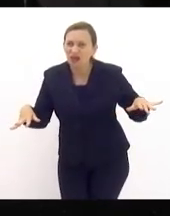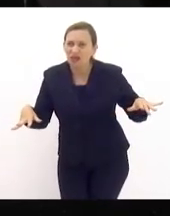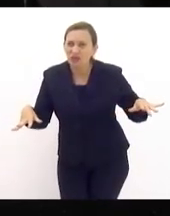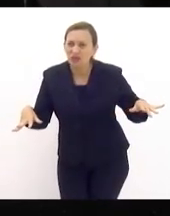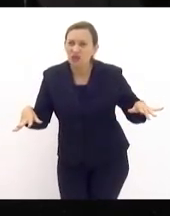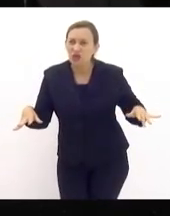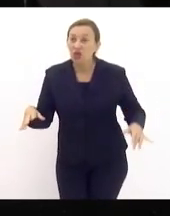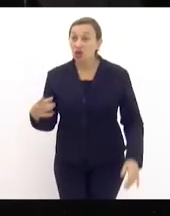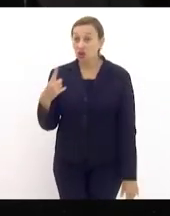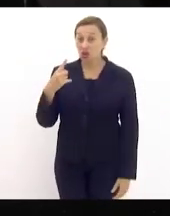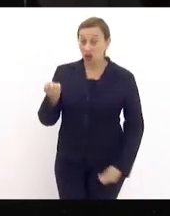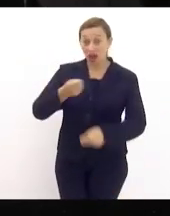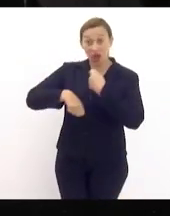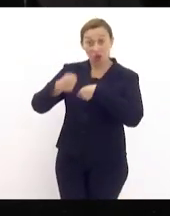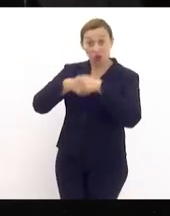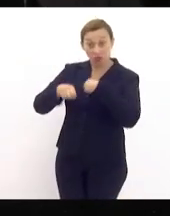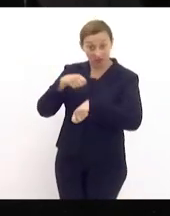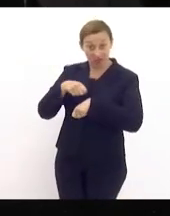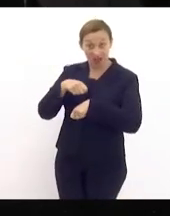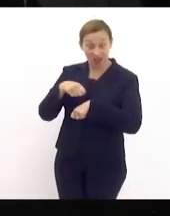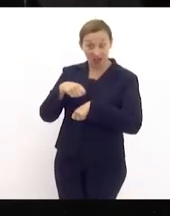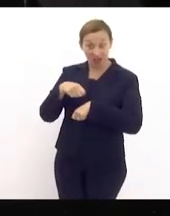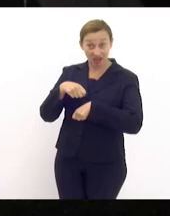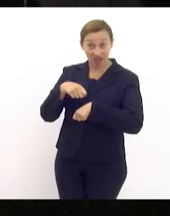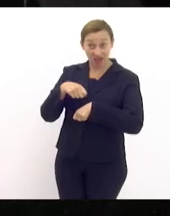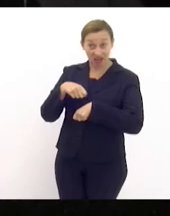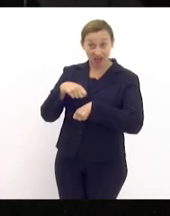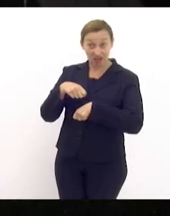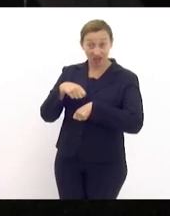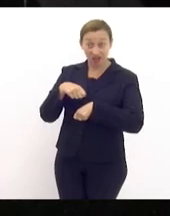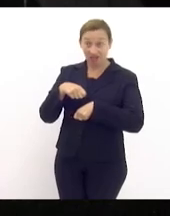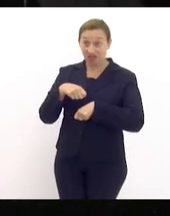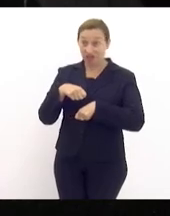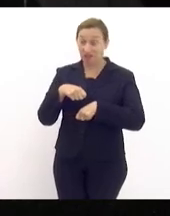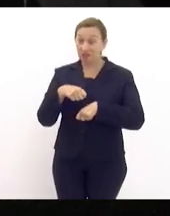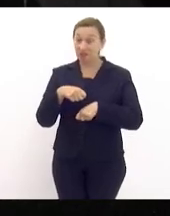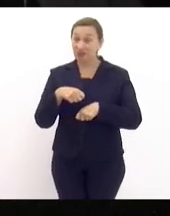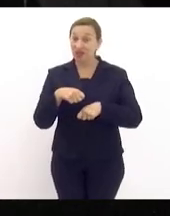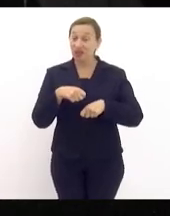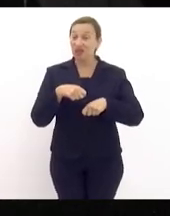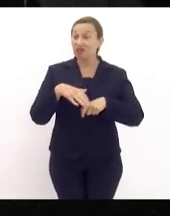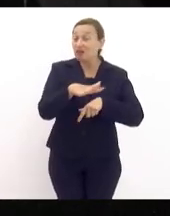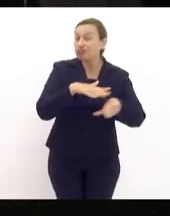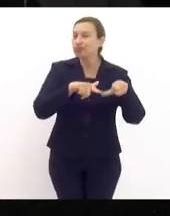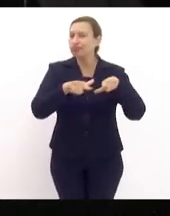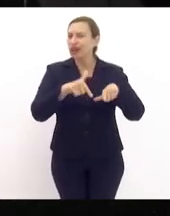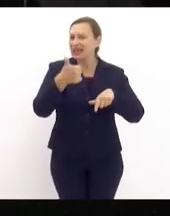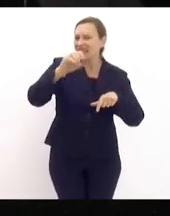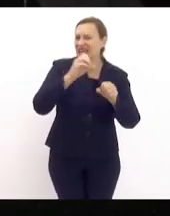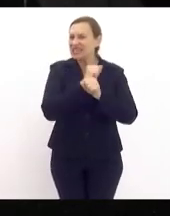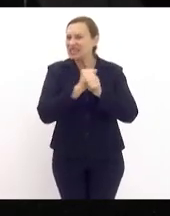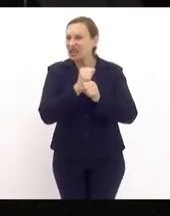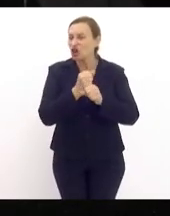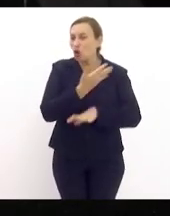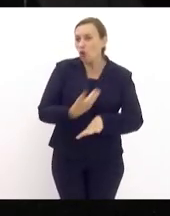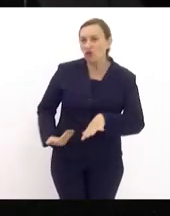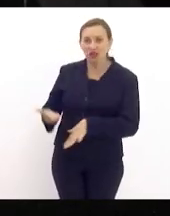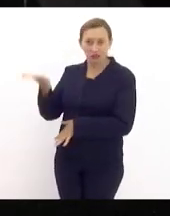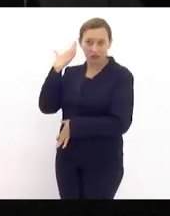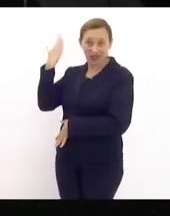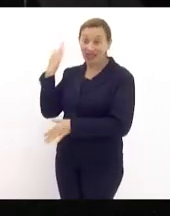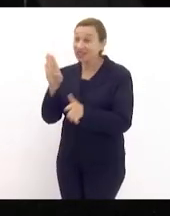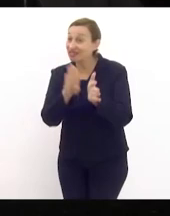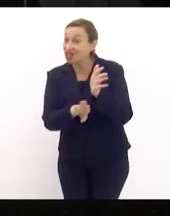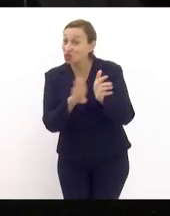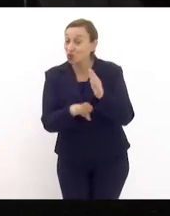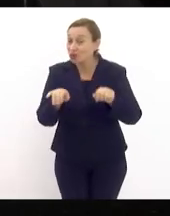o que nós vamos economizar na reforma trabalhista durante 10 anos? O governo passado gastou na